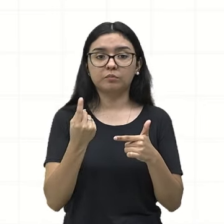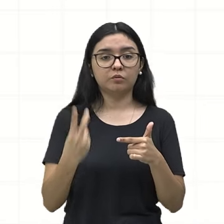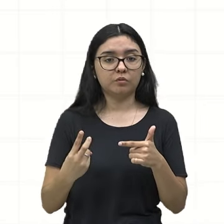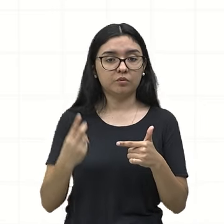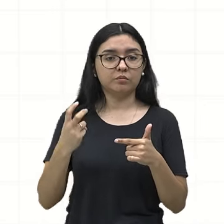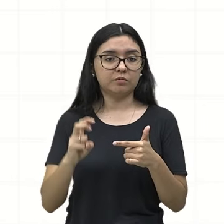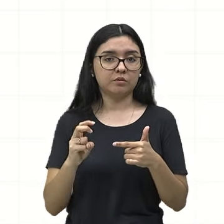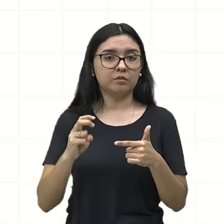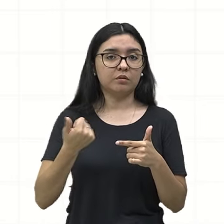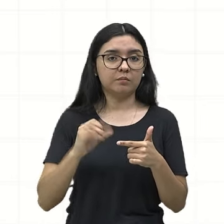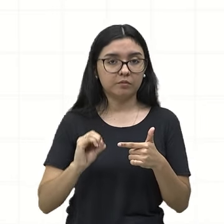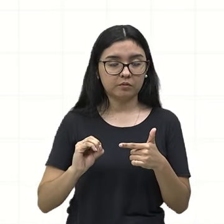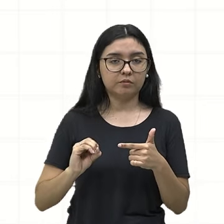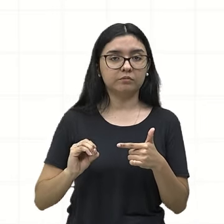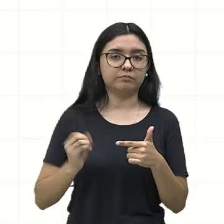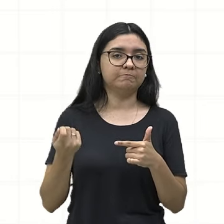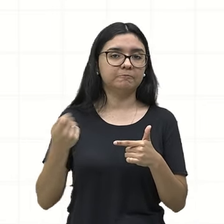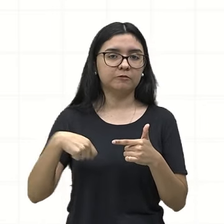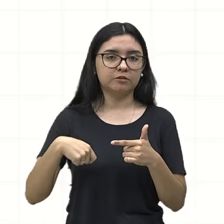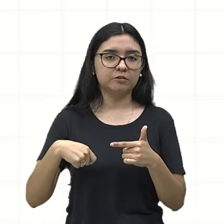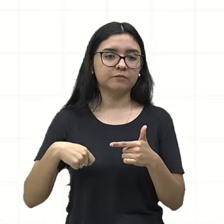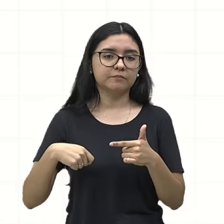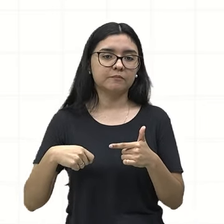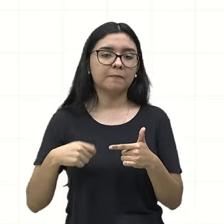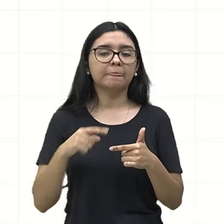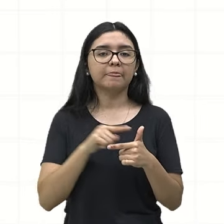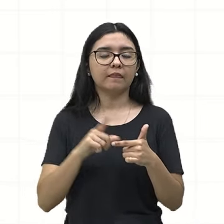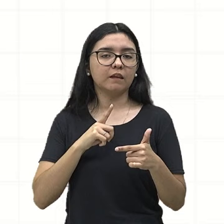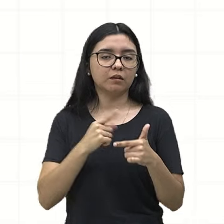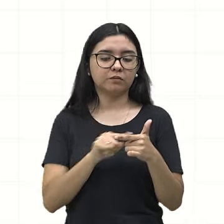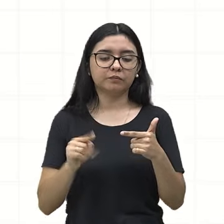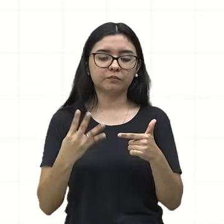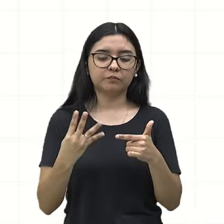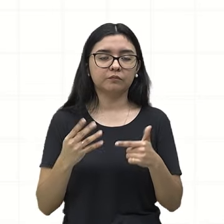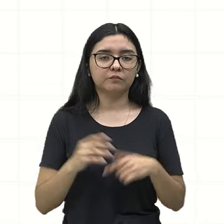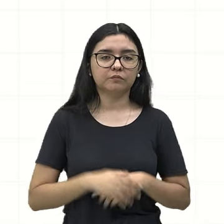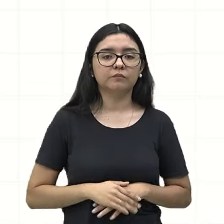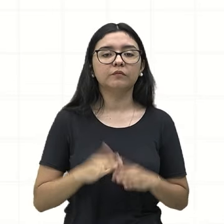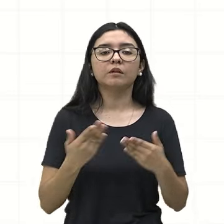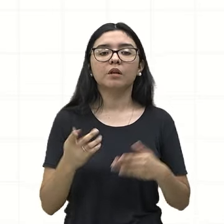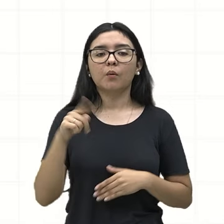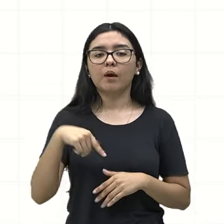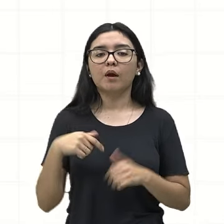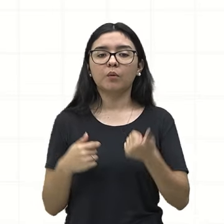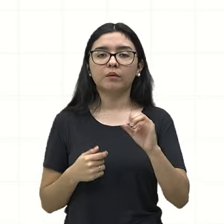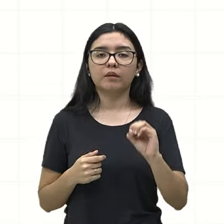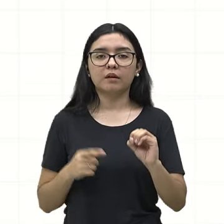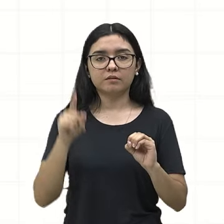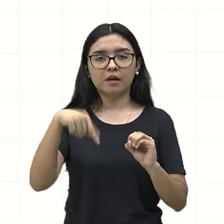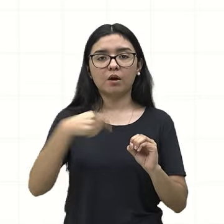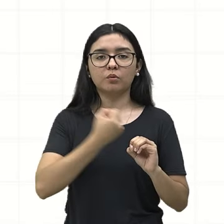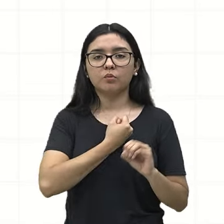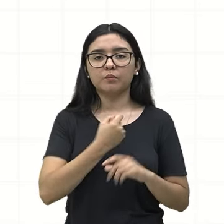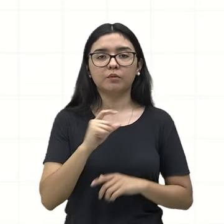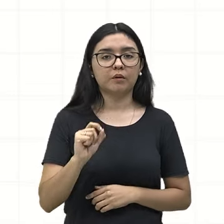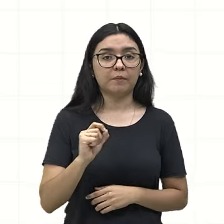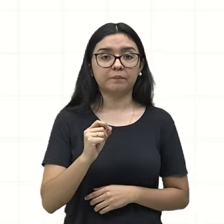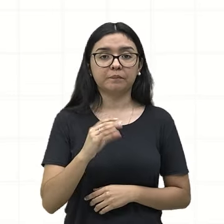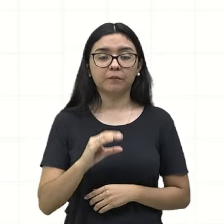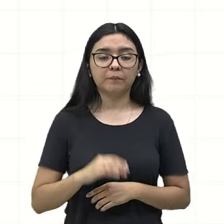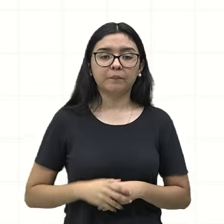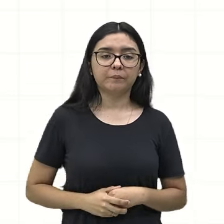por 5 e por 10. Tem 4 divisores. Então, você vai afirmar que 10 é um número